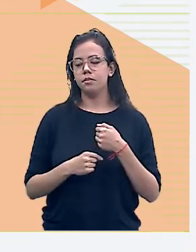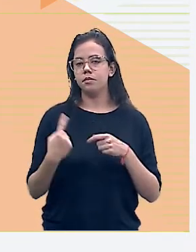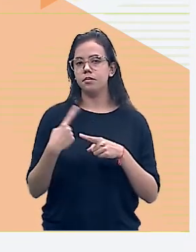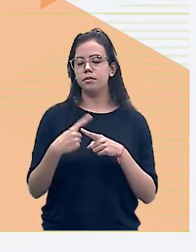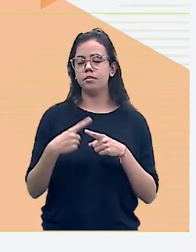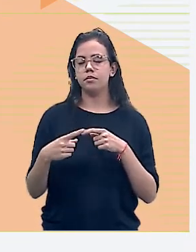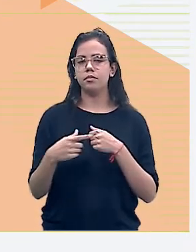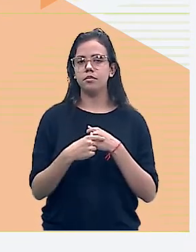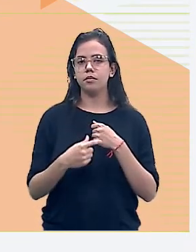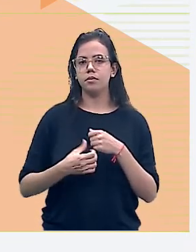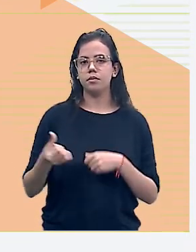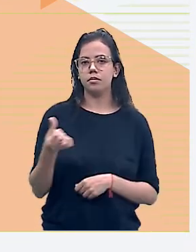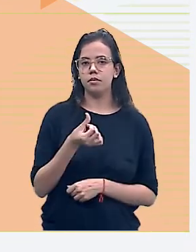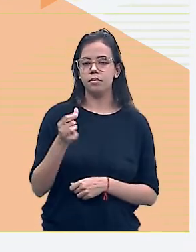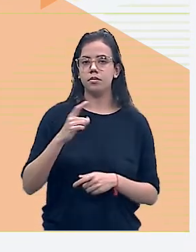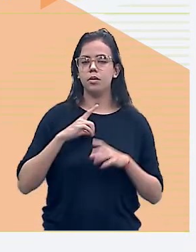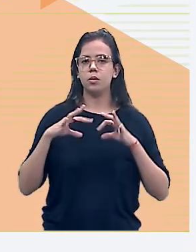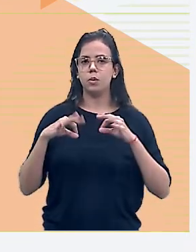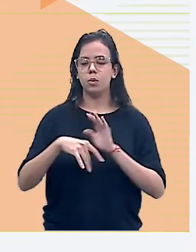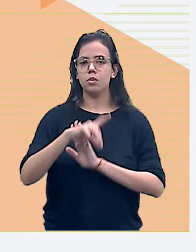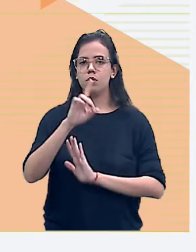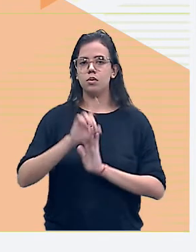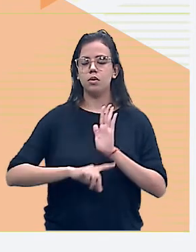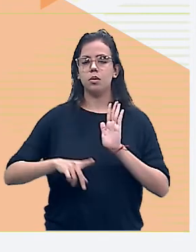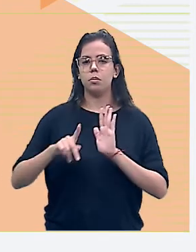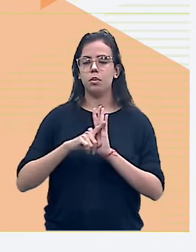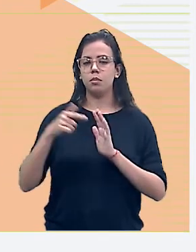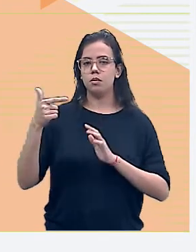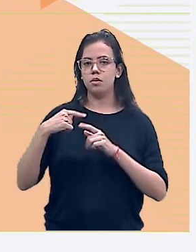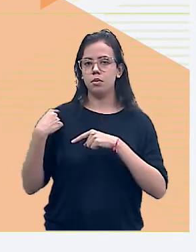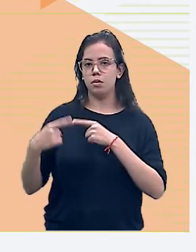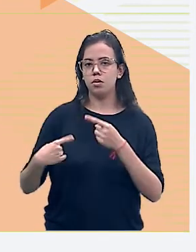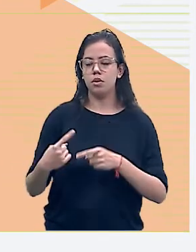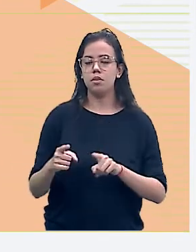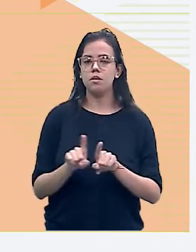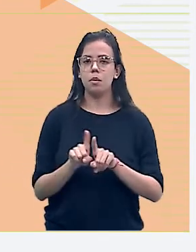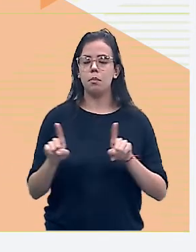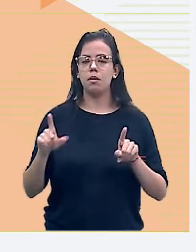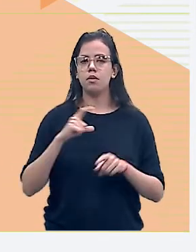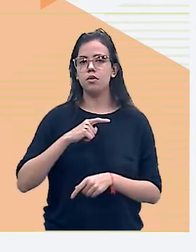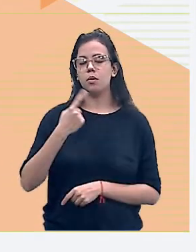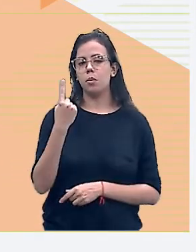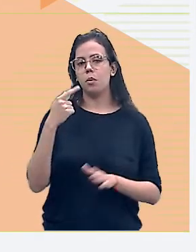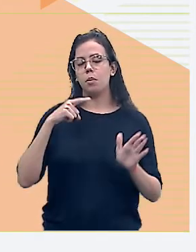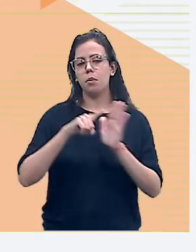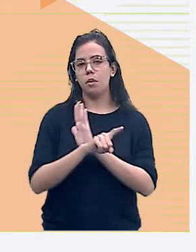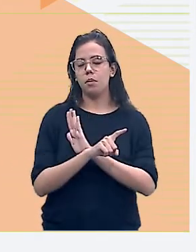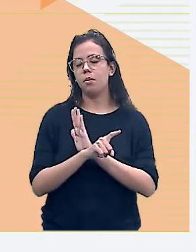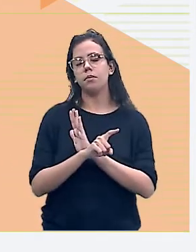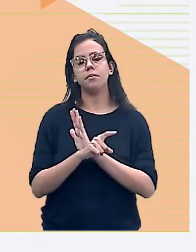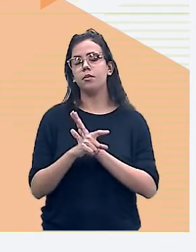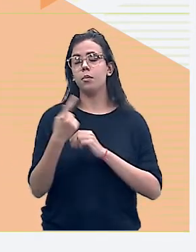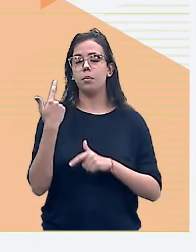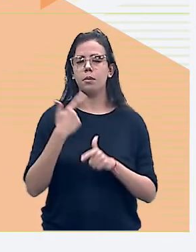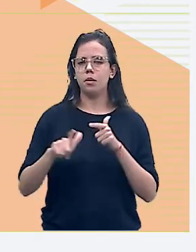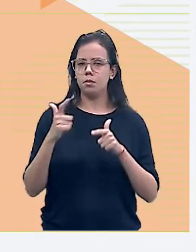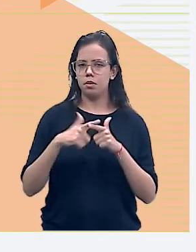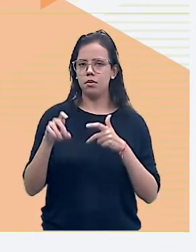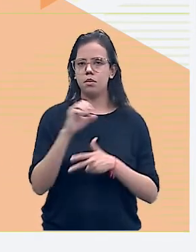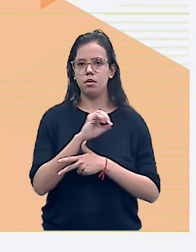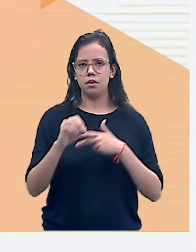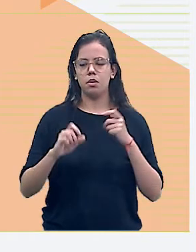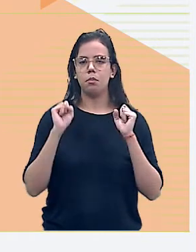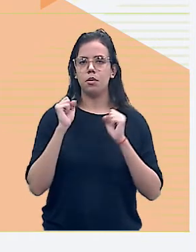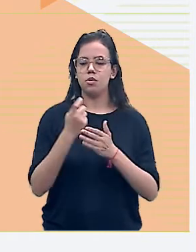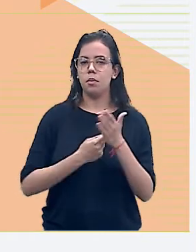6º Ele trabalha todos os direitos de segunda geração Só tem um problema que o Enem pode cobrar que não está incluso